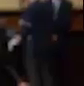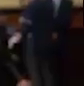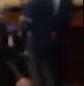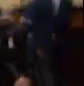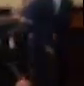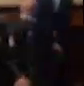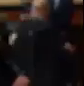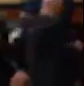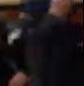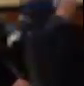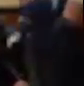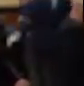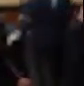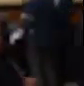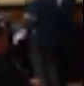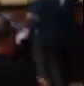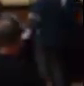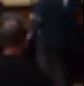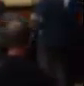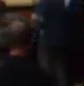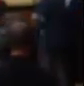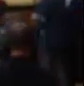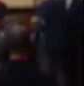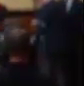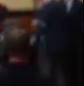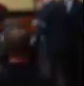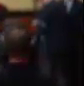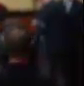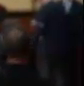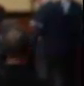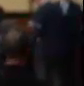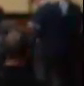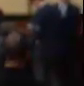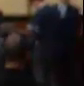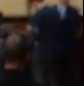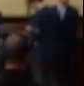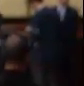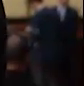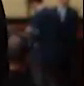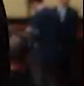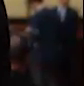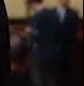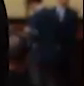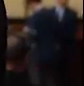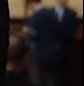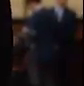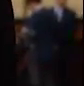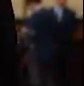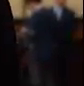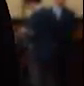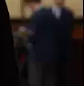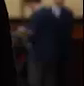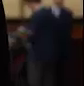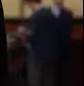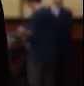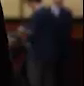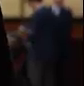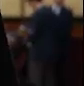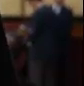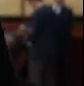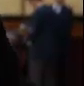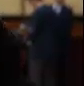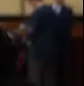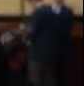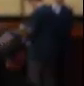se cumpra com os compromissos firmados ao longo do tempo. Mas eu estou defendendo é que não se amplie